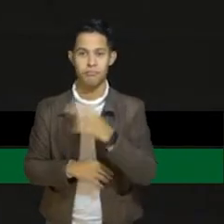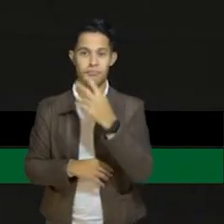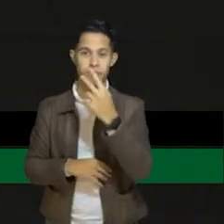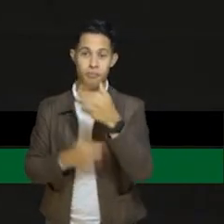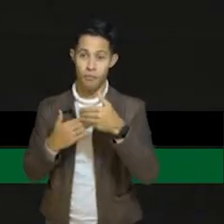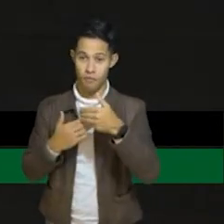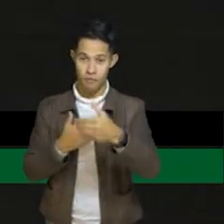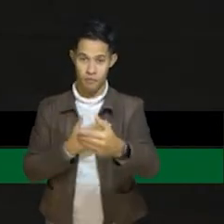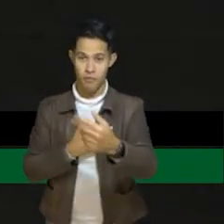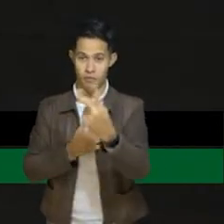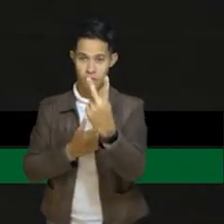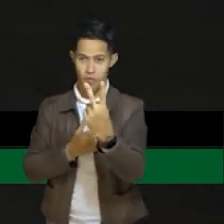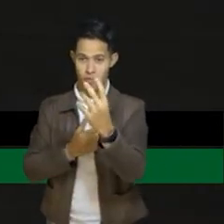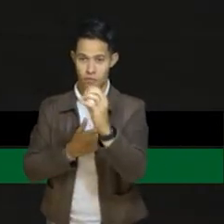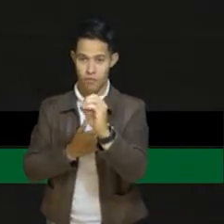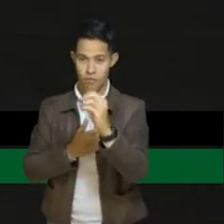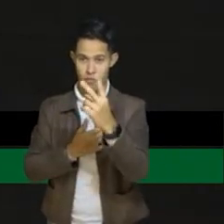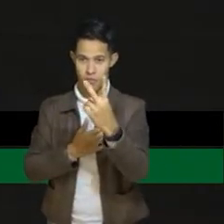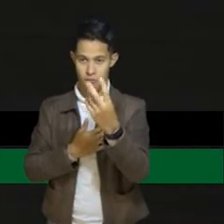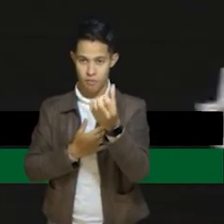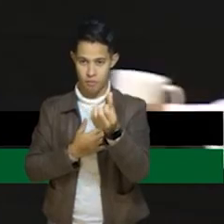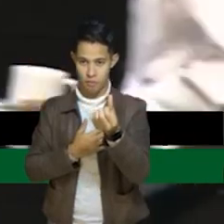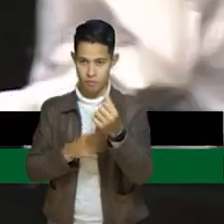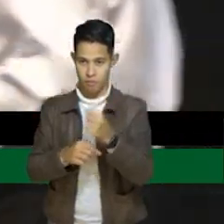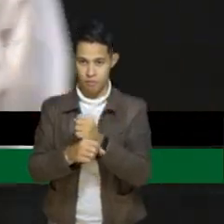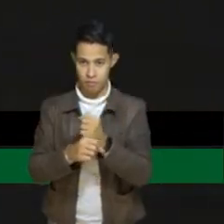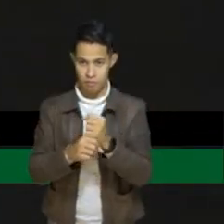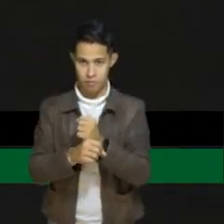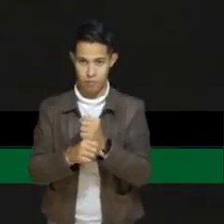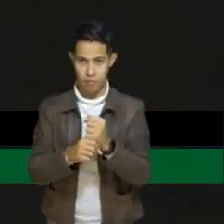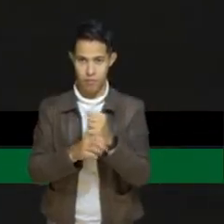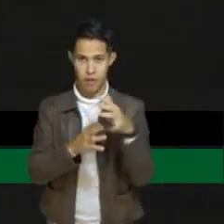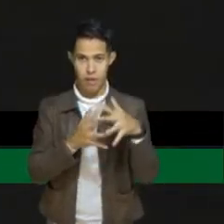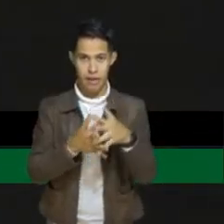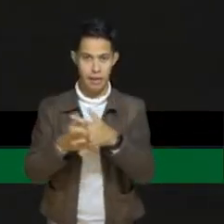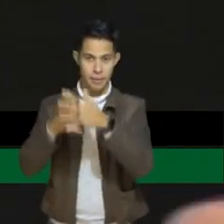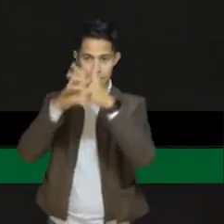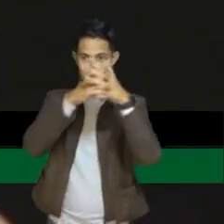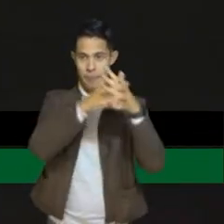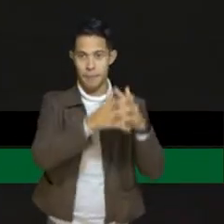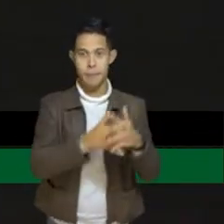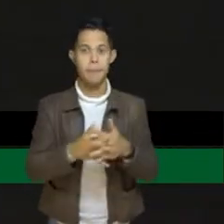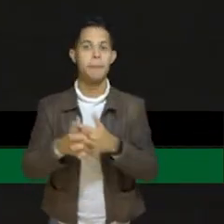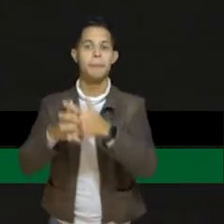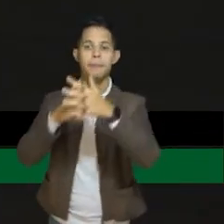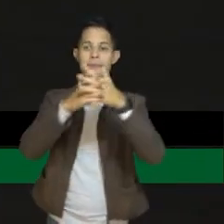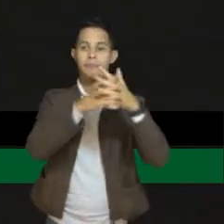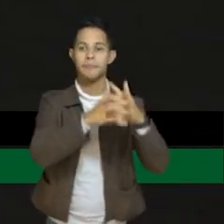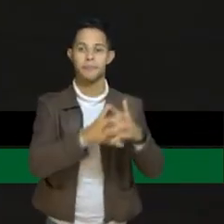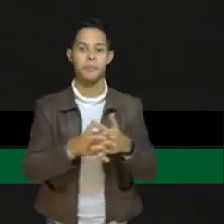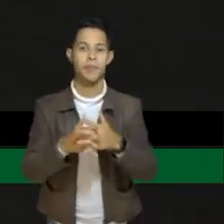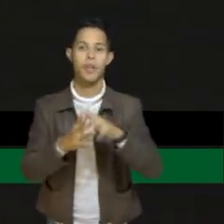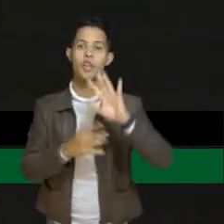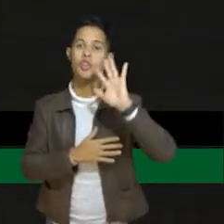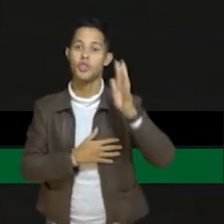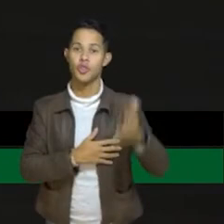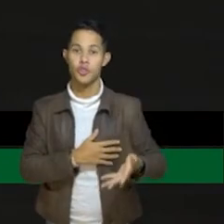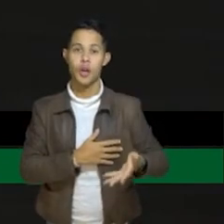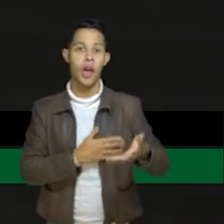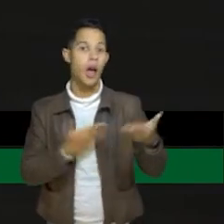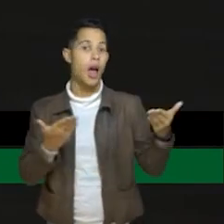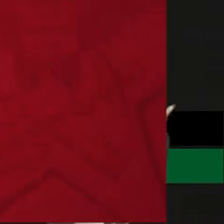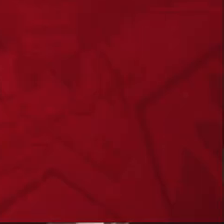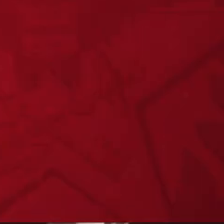em 2026, a nossa expectativa de quantidade de caminhões que era esperada para 2026, ela já foi alcançada agora